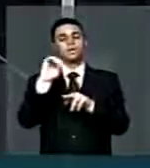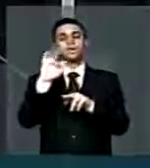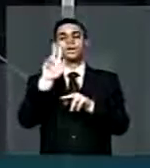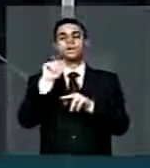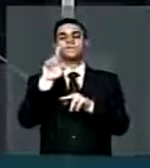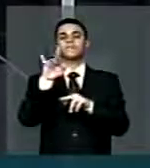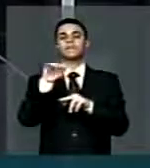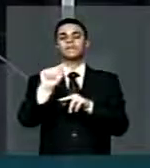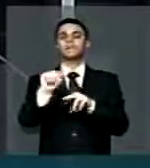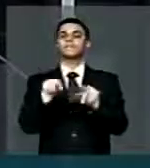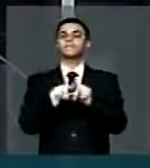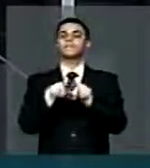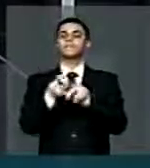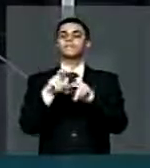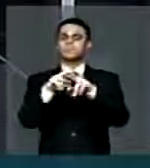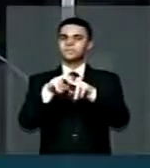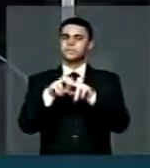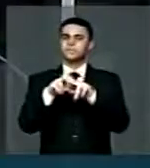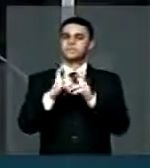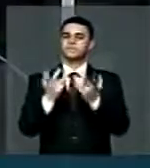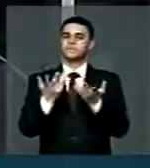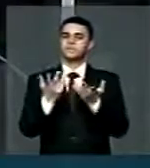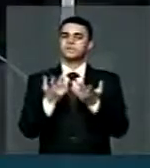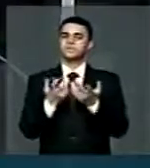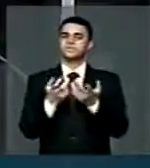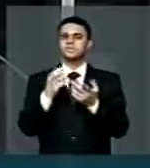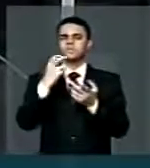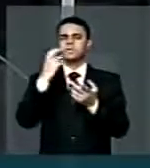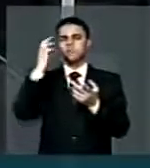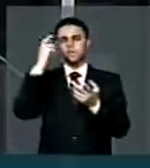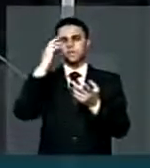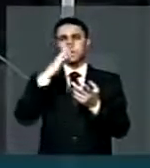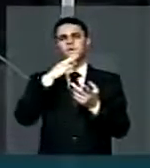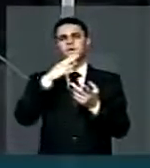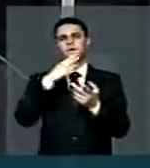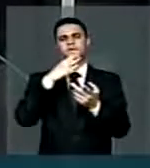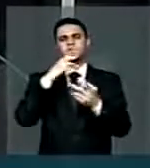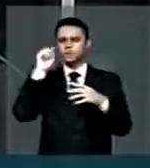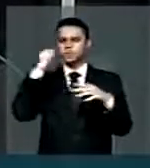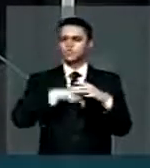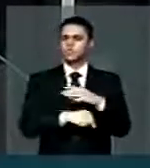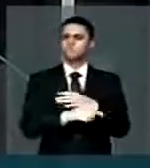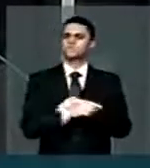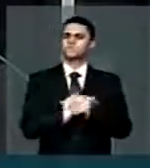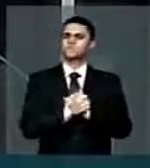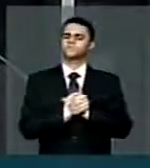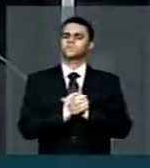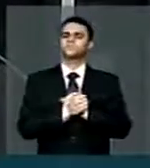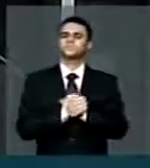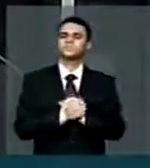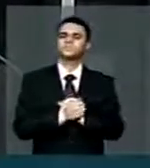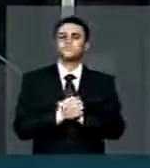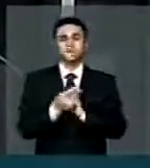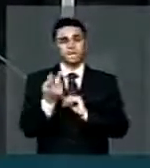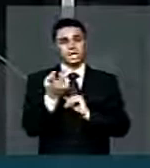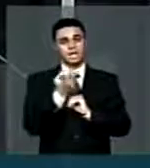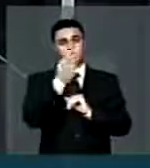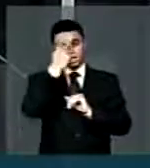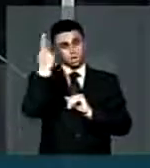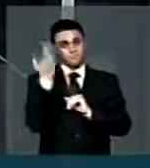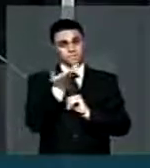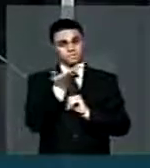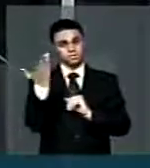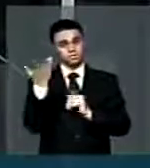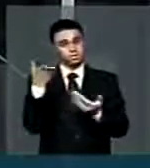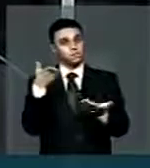seu indiscutível discernimento. Esse conselho de notáveis aprovou essa